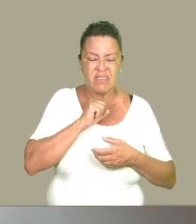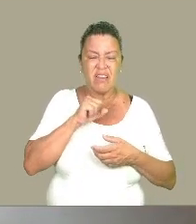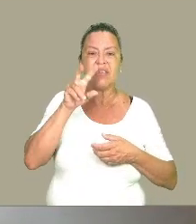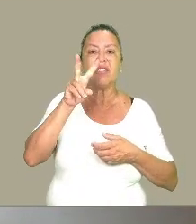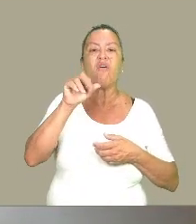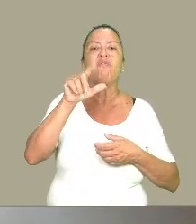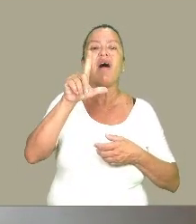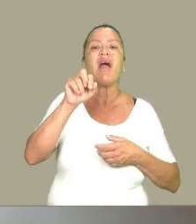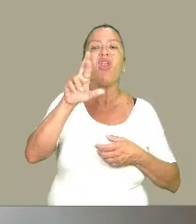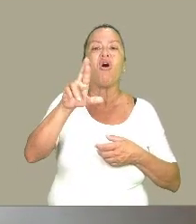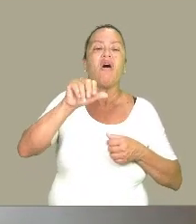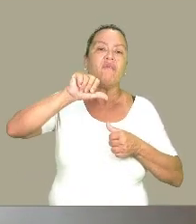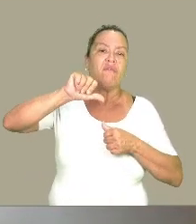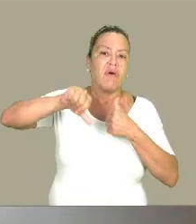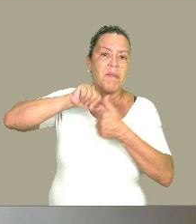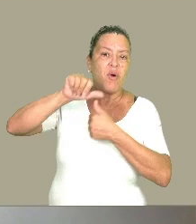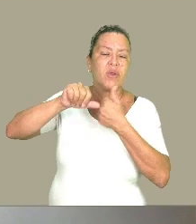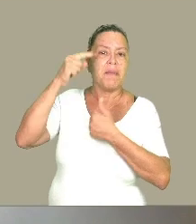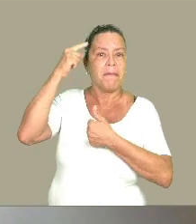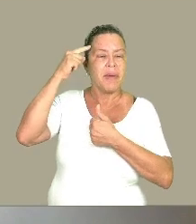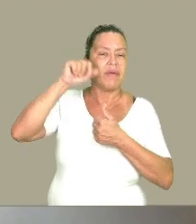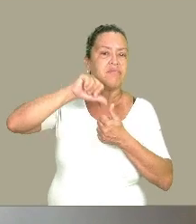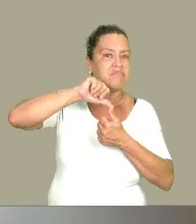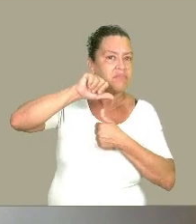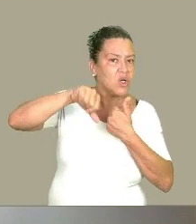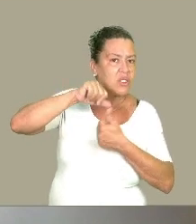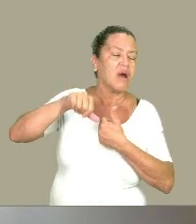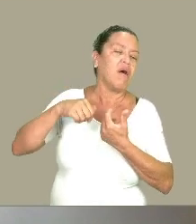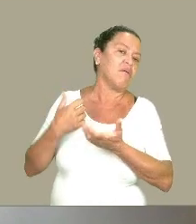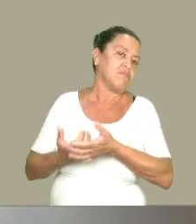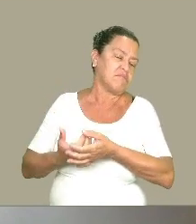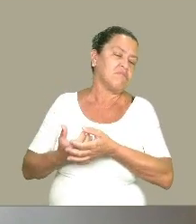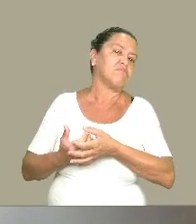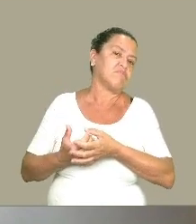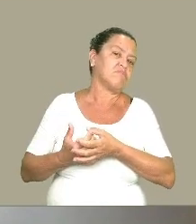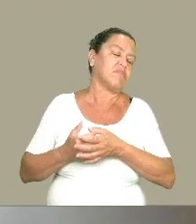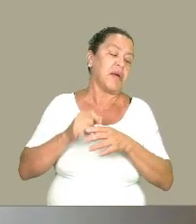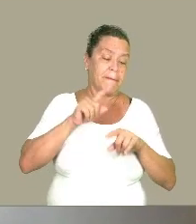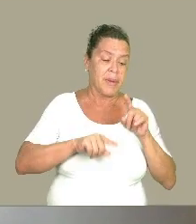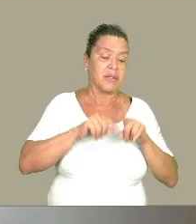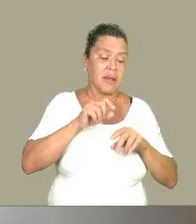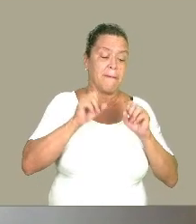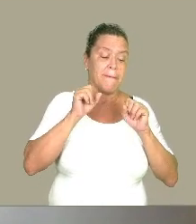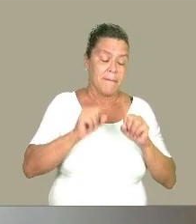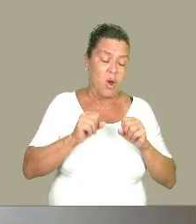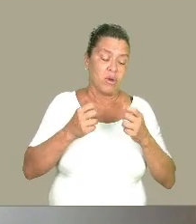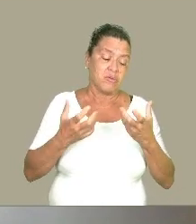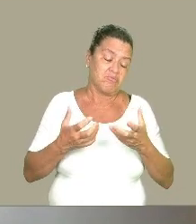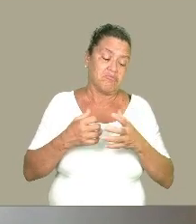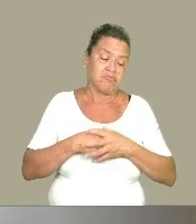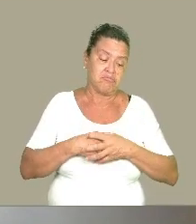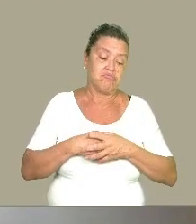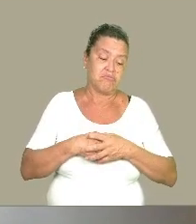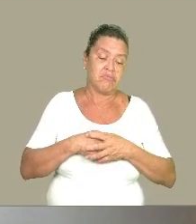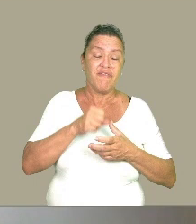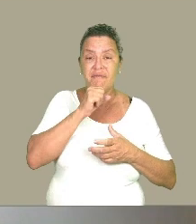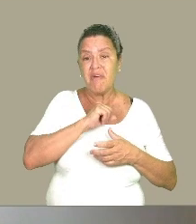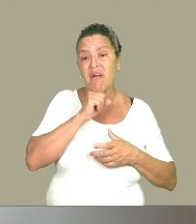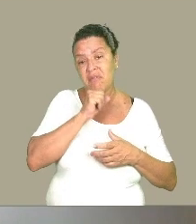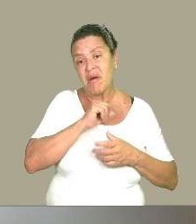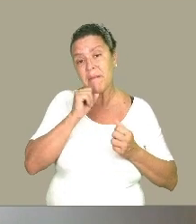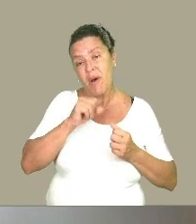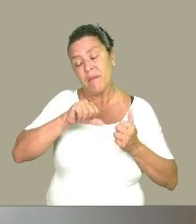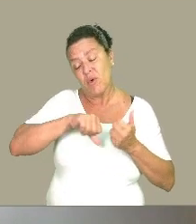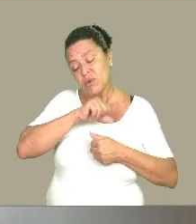vão mudando, os nossos pensamentos vão se alterando e os bens materiais também podem perecer, né? A gente pode ter mudanças